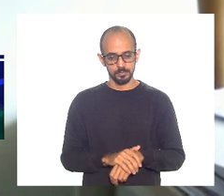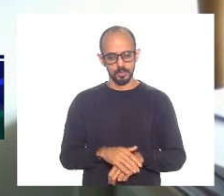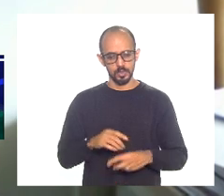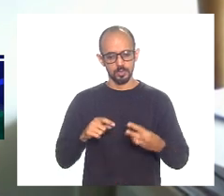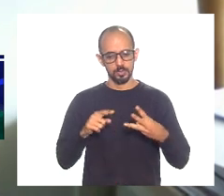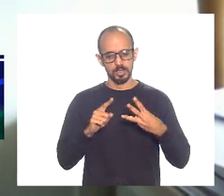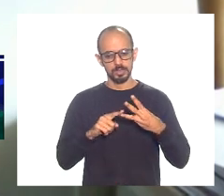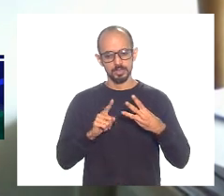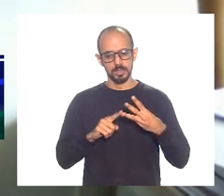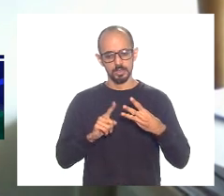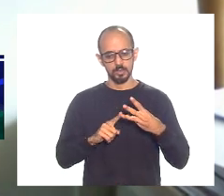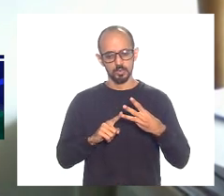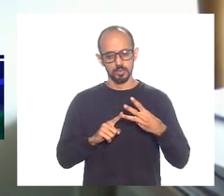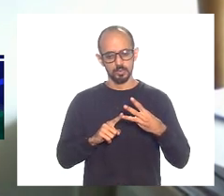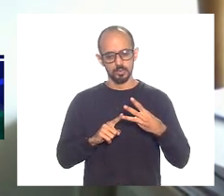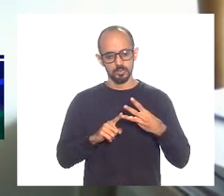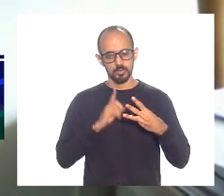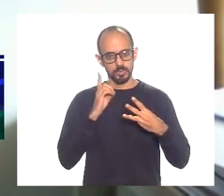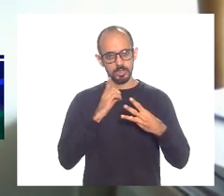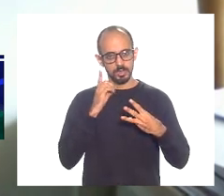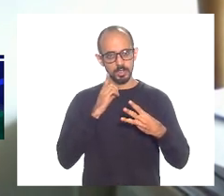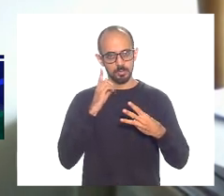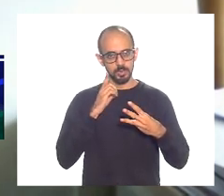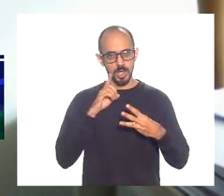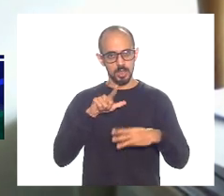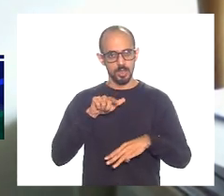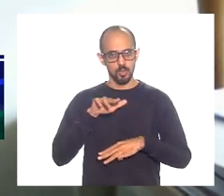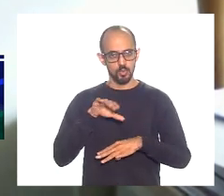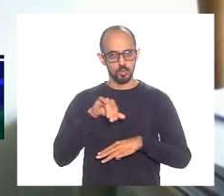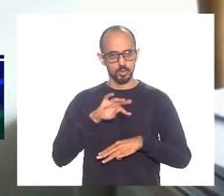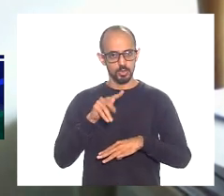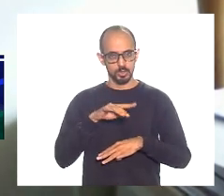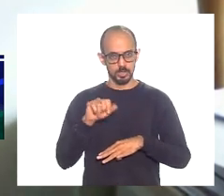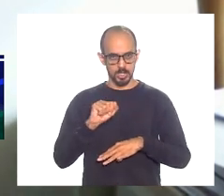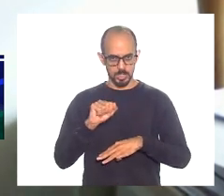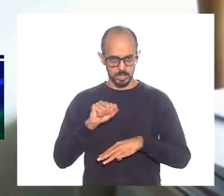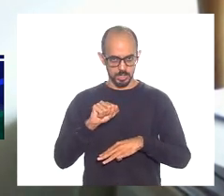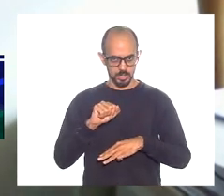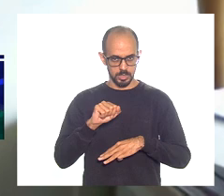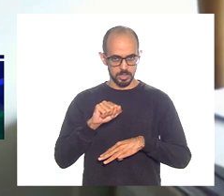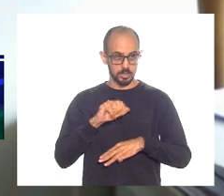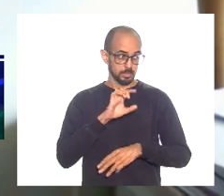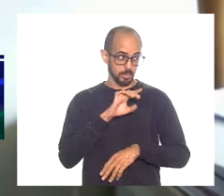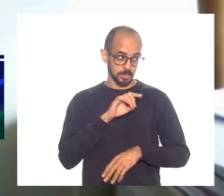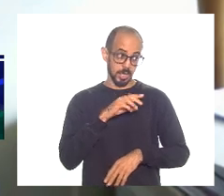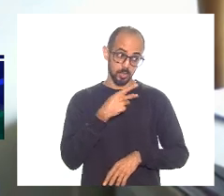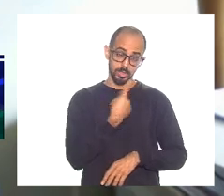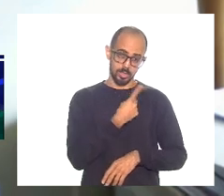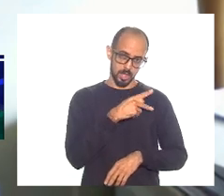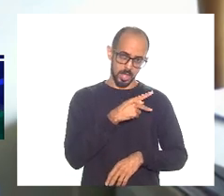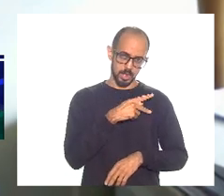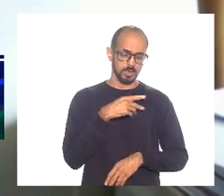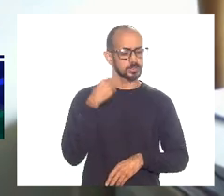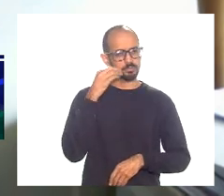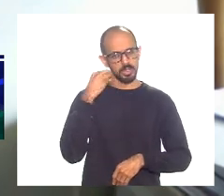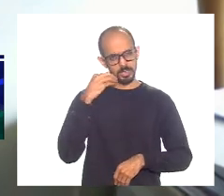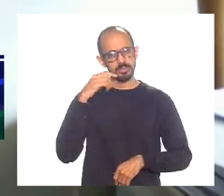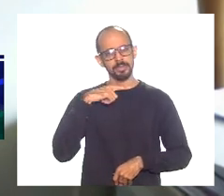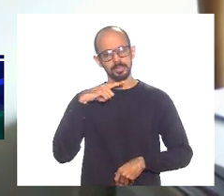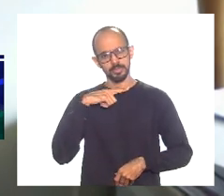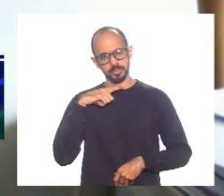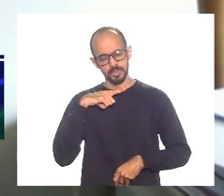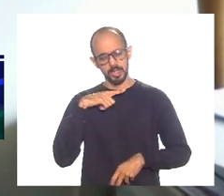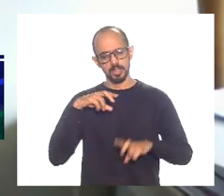Terceiro, a deputada Lucinha, em especial, tem muita experiência